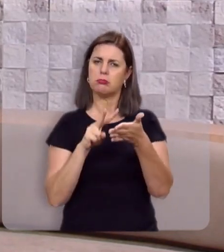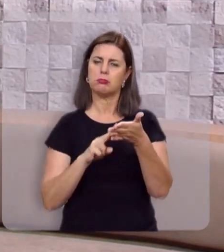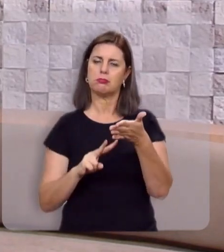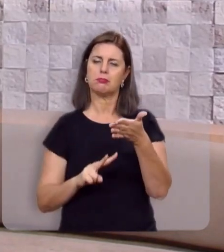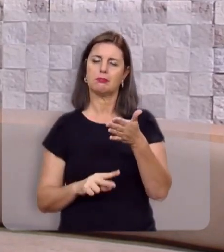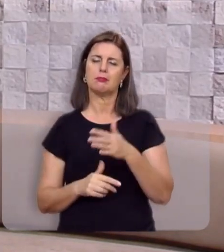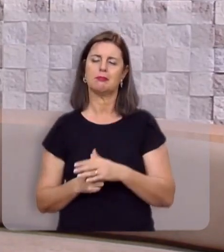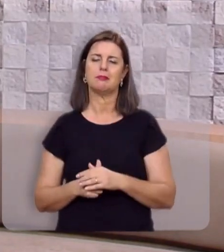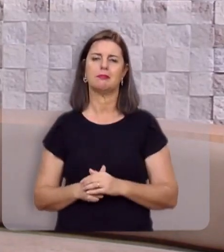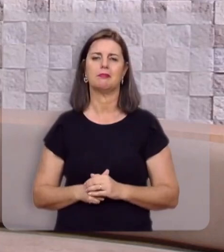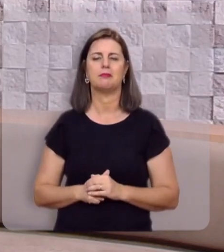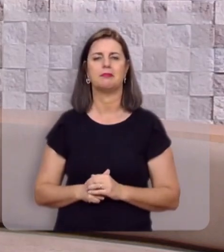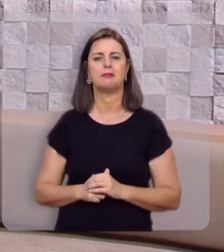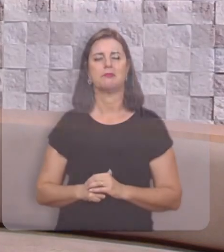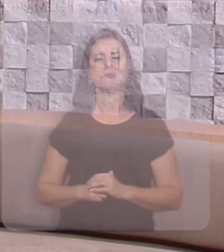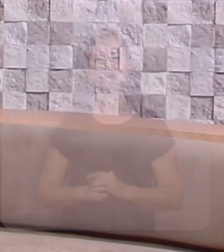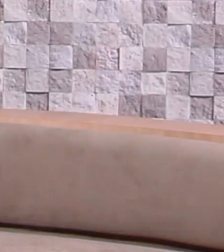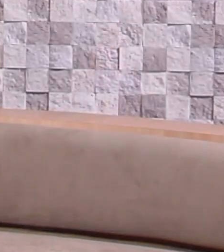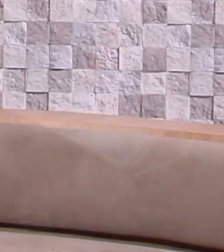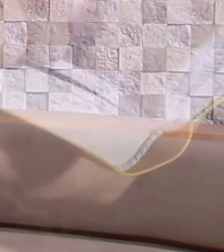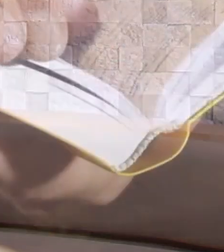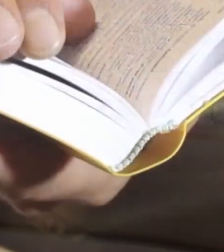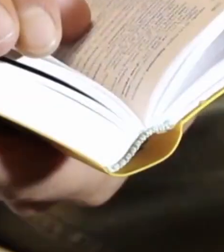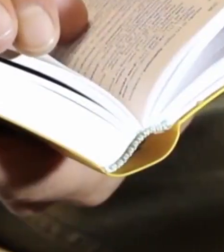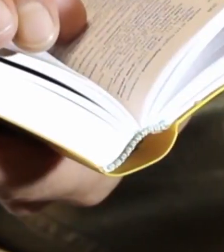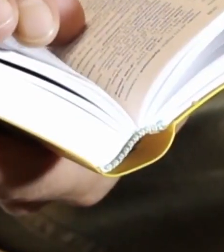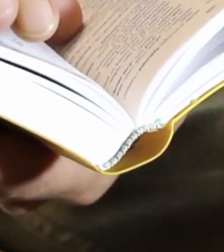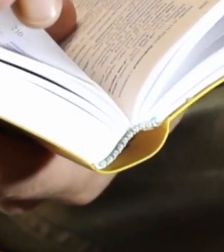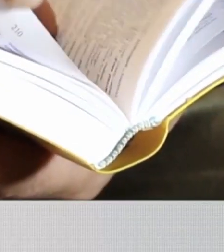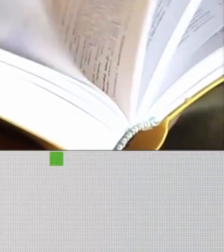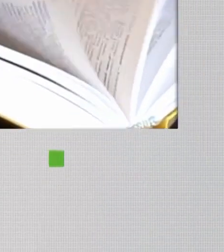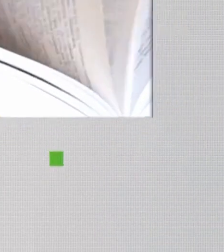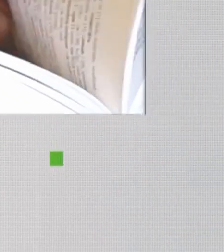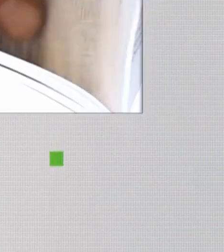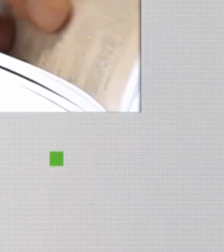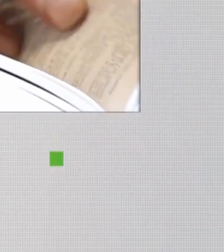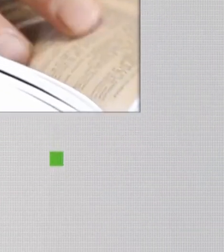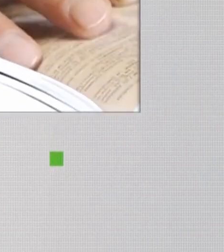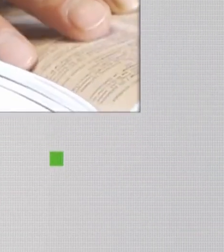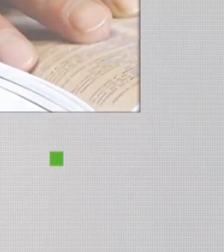ouvir a leitura deste texto.